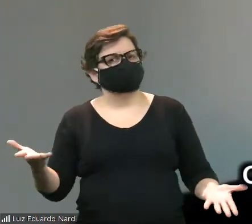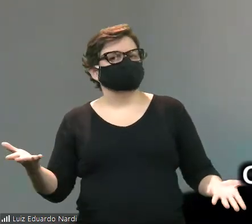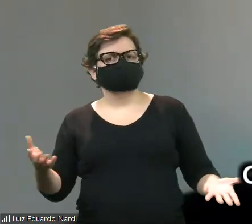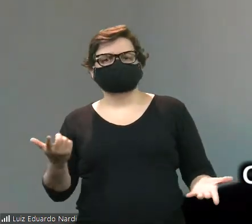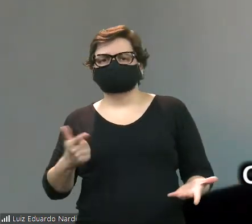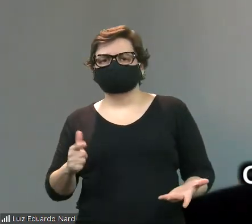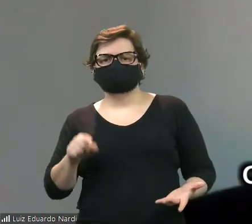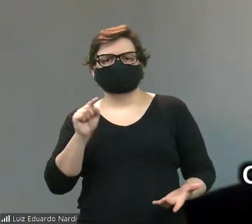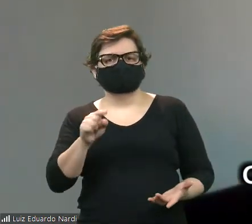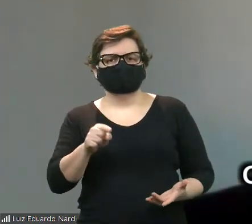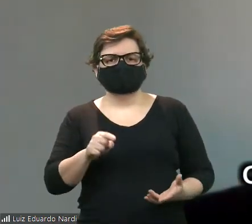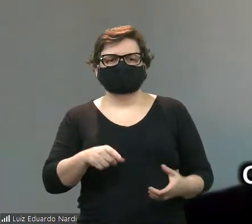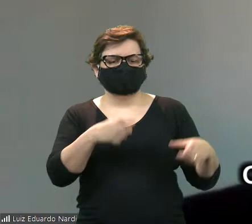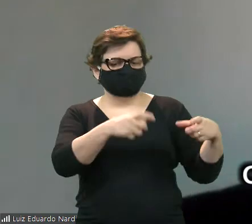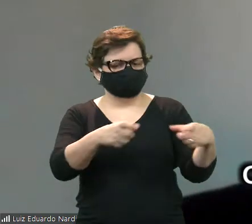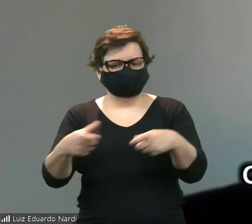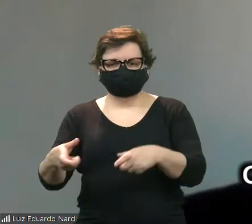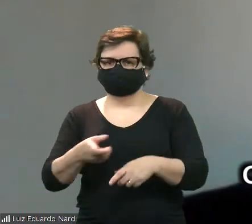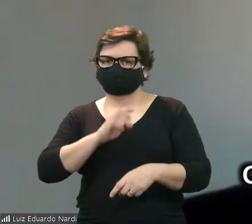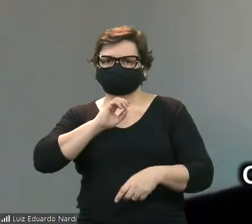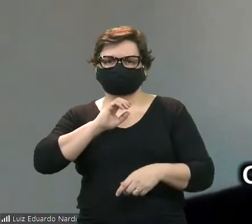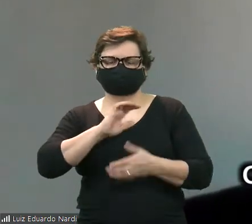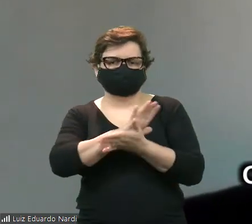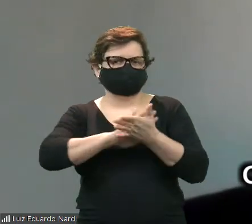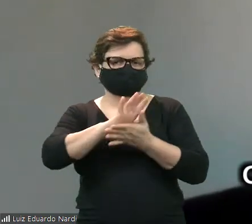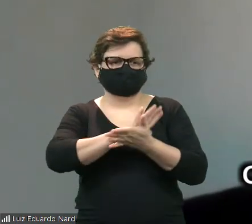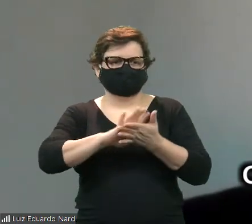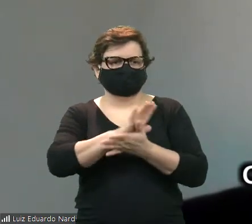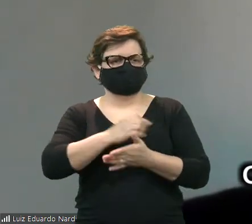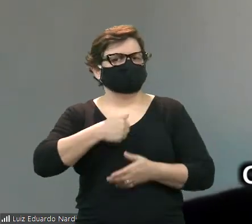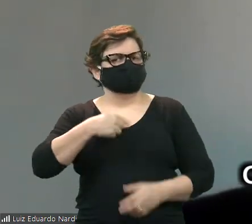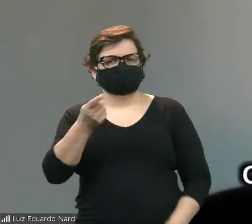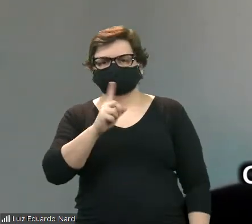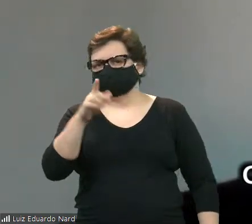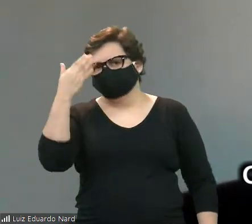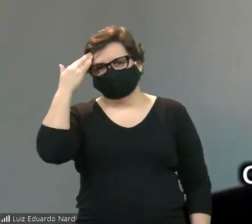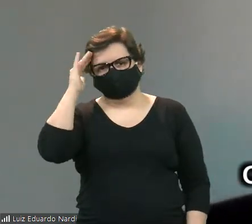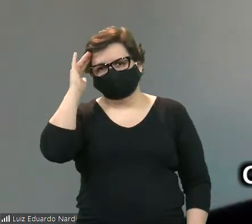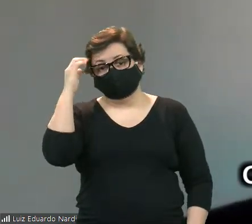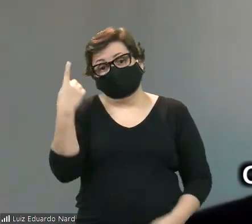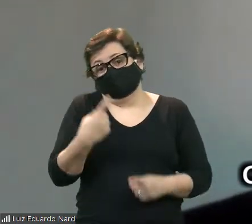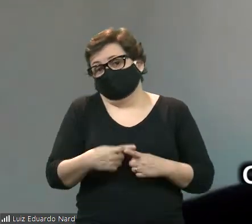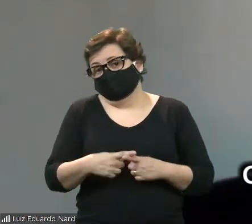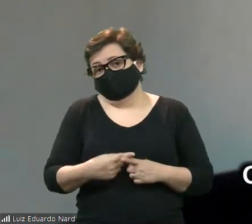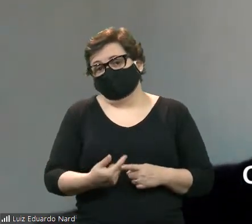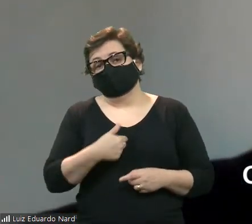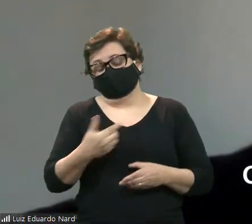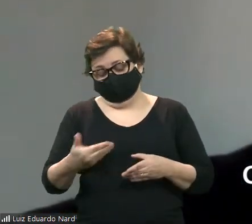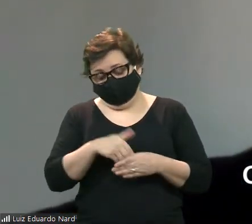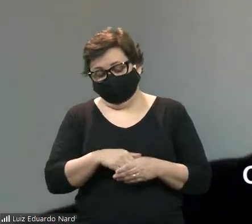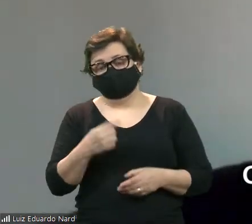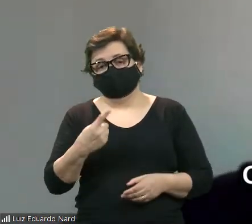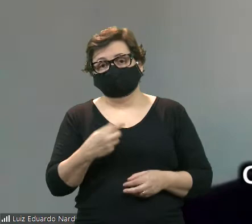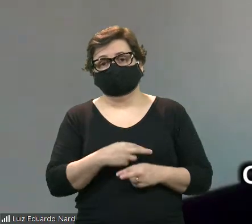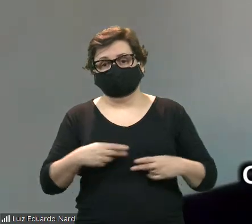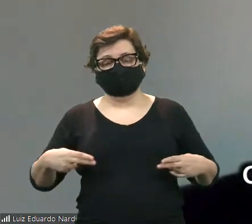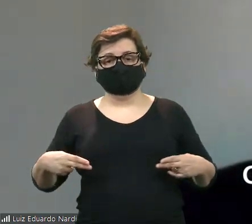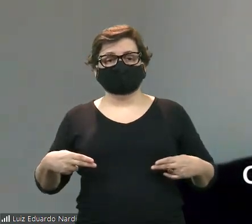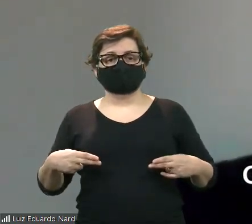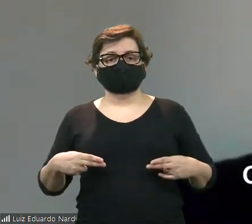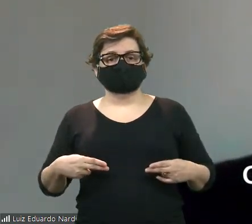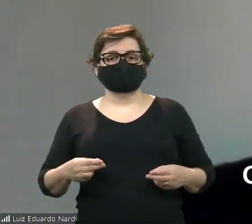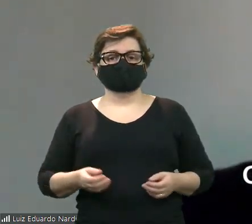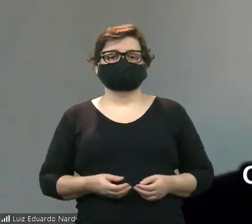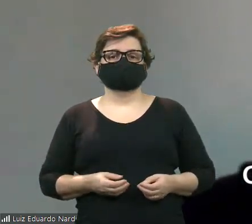isto em lugar algum. Eu não consigo entender a razão. Vou voltar a uma questão. Já